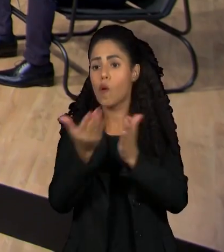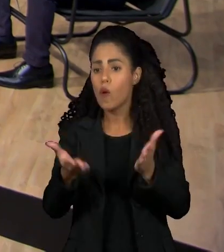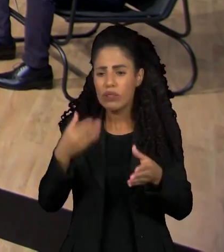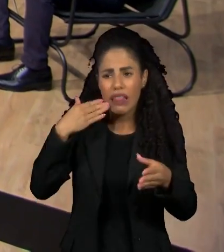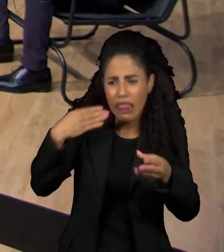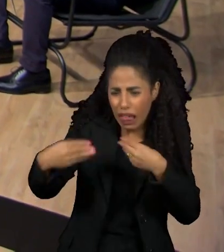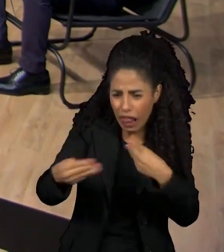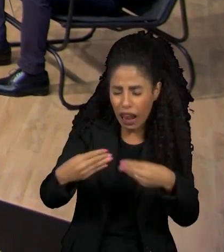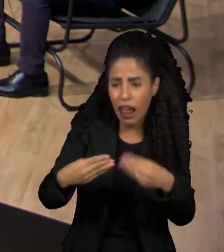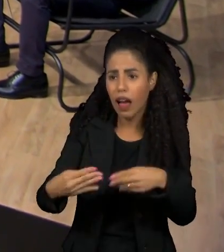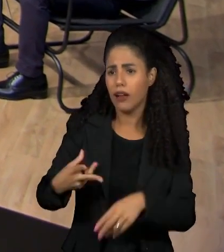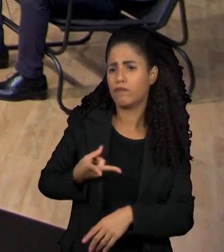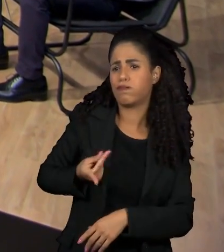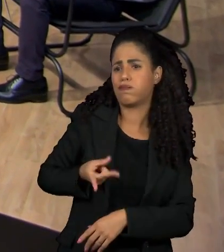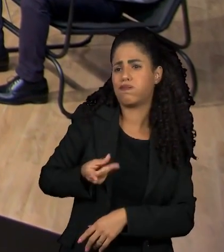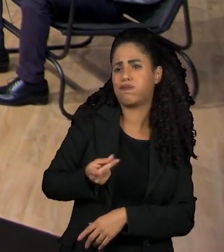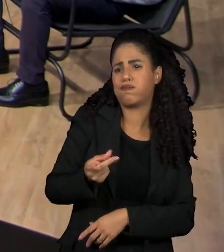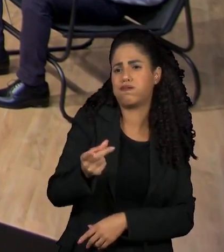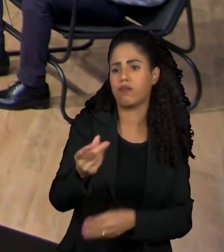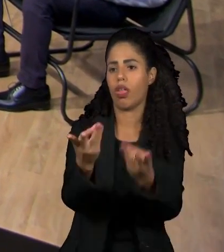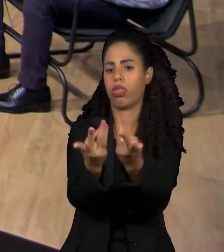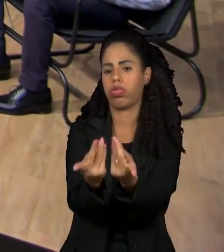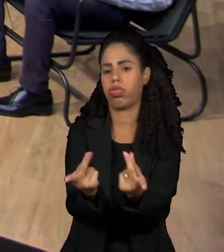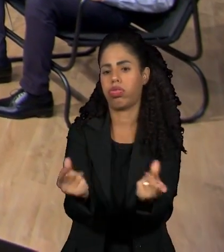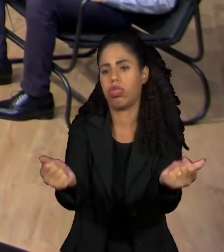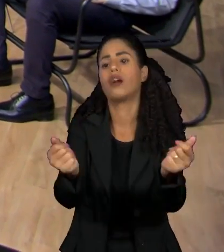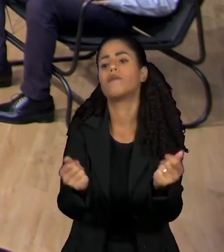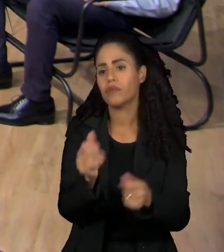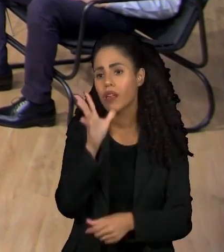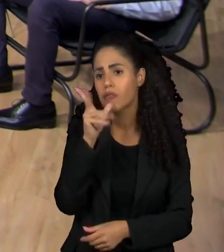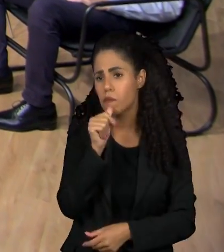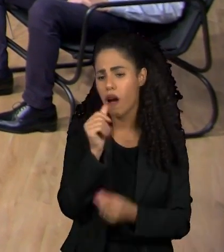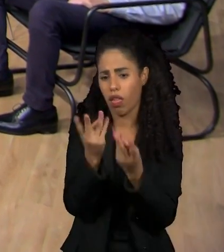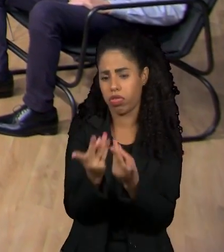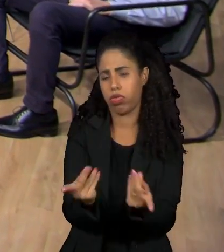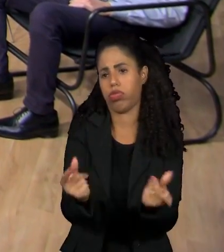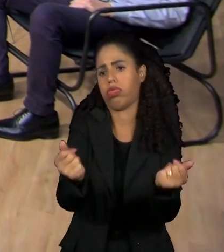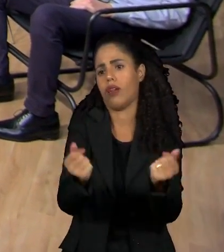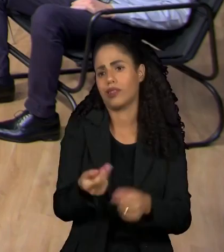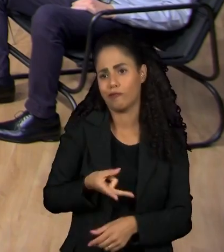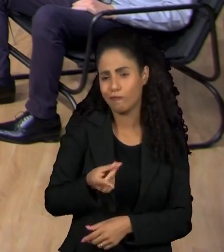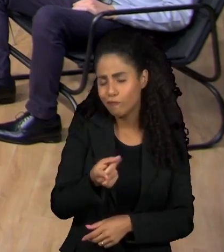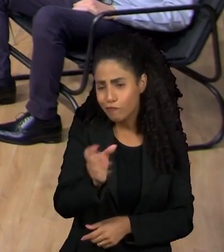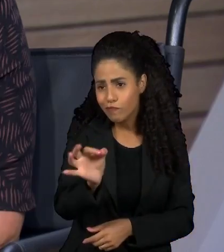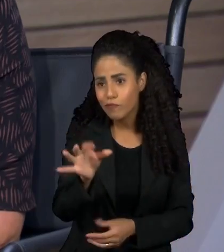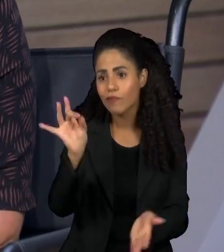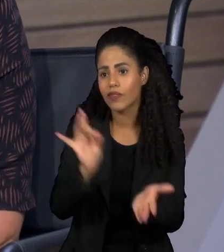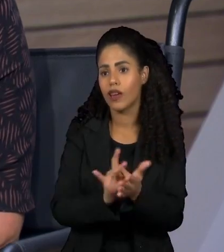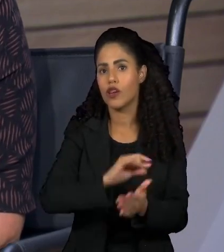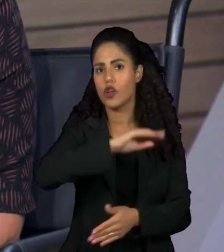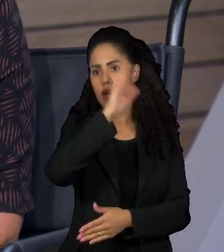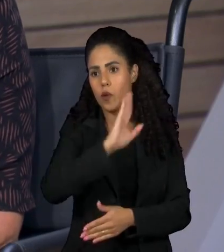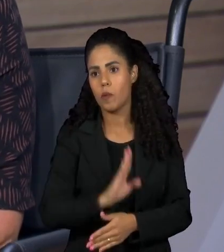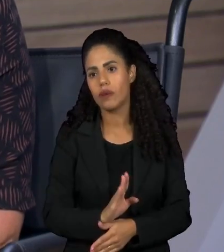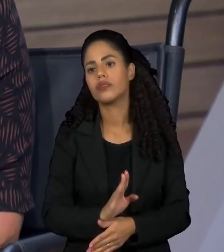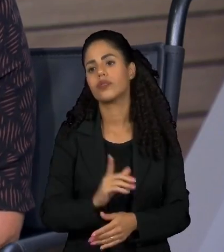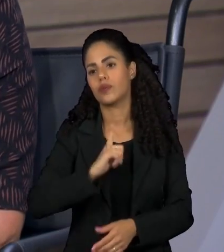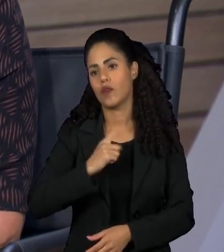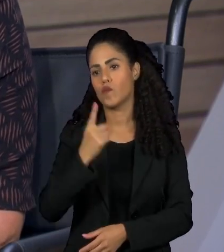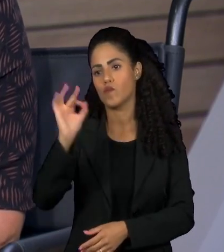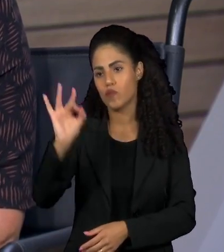plástico ela é ínfima, né? Mesmo no mundo é 9%, né? E no Brasil não chega a 1%.